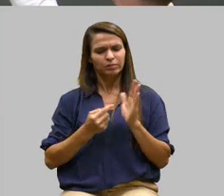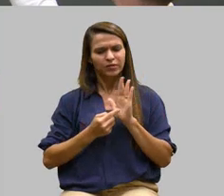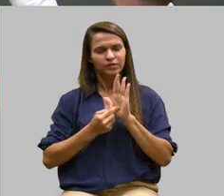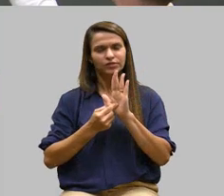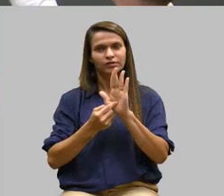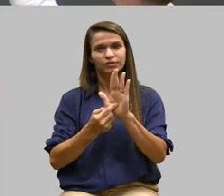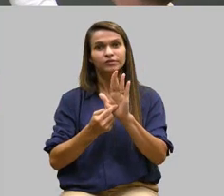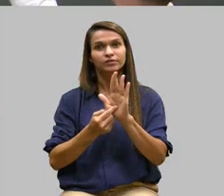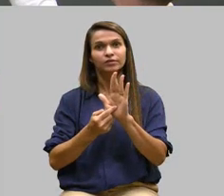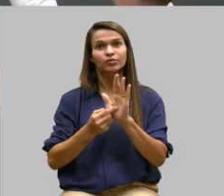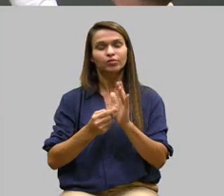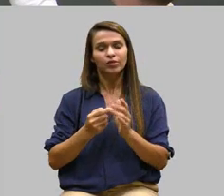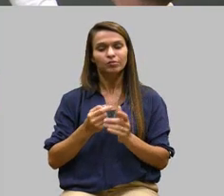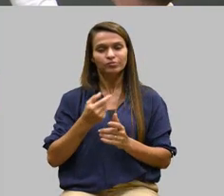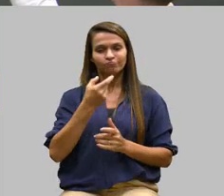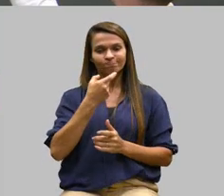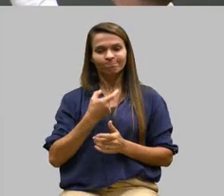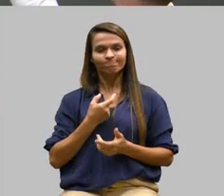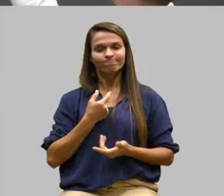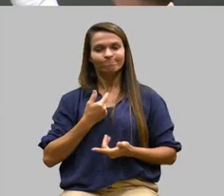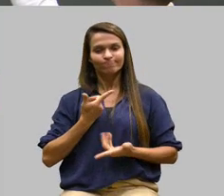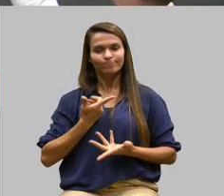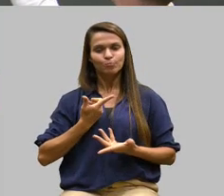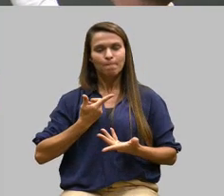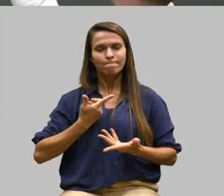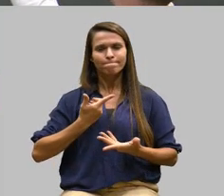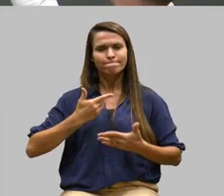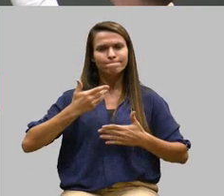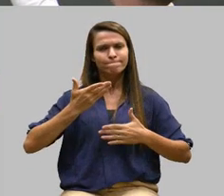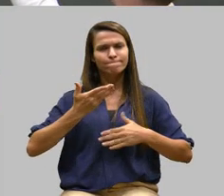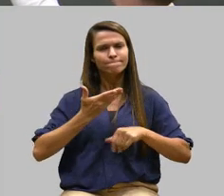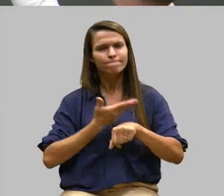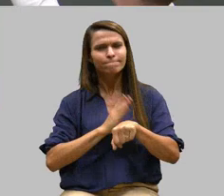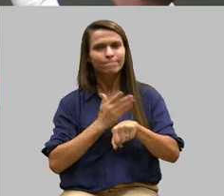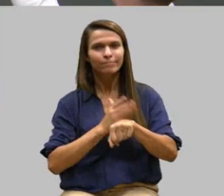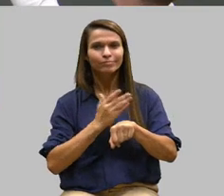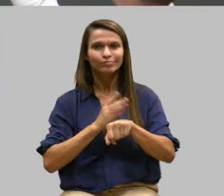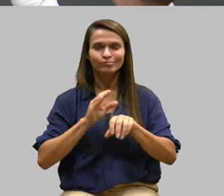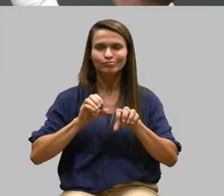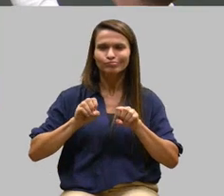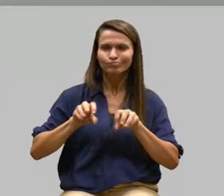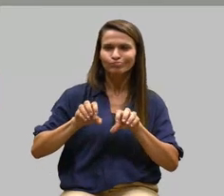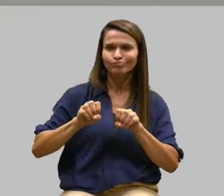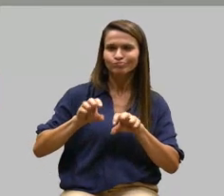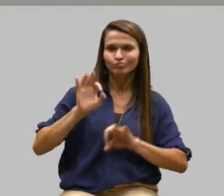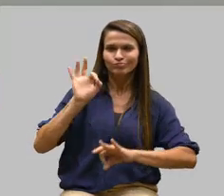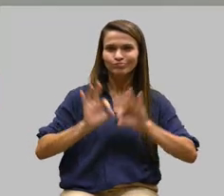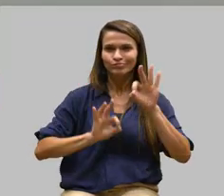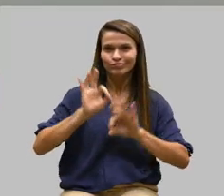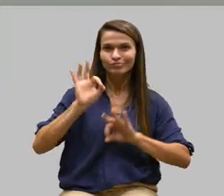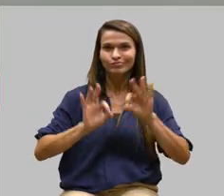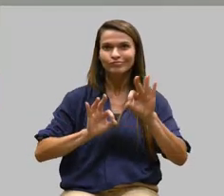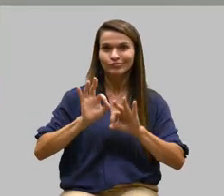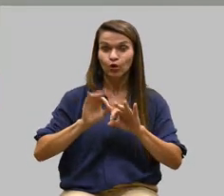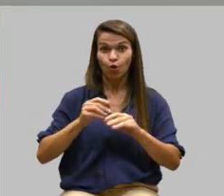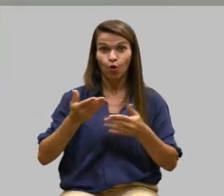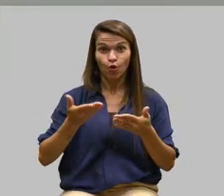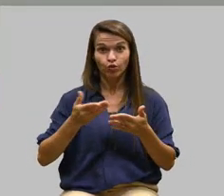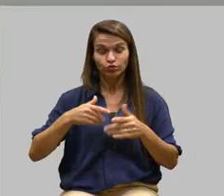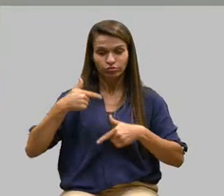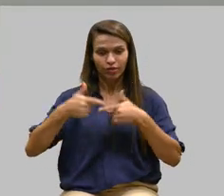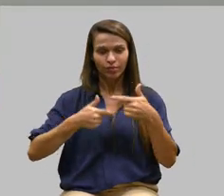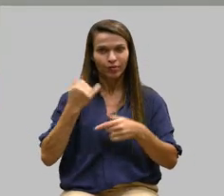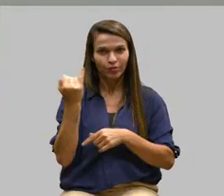se preparou educacionalmente e hoje está no emprego importante aqui no estado de Minas Gerais